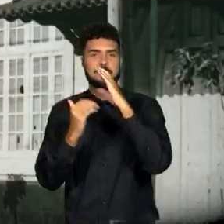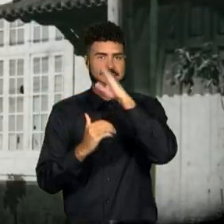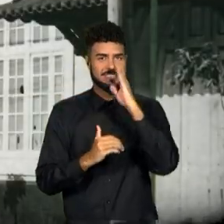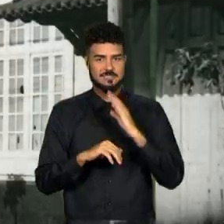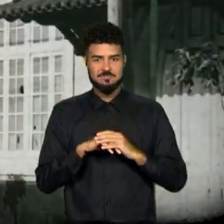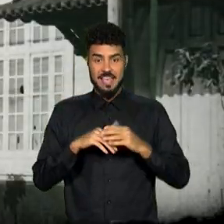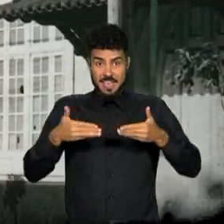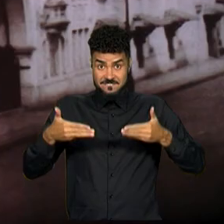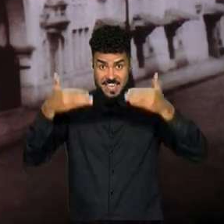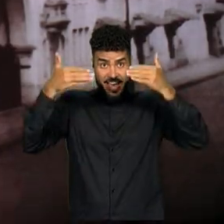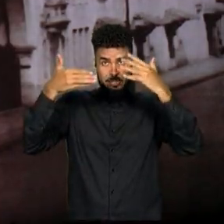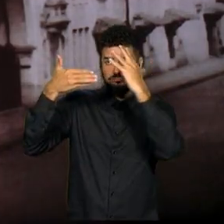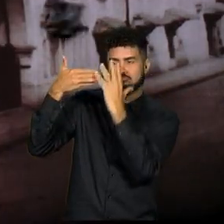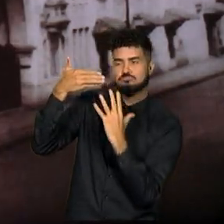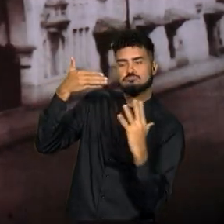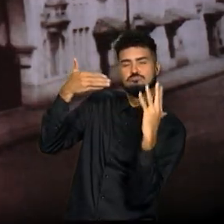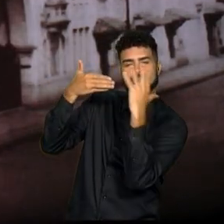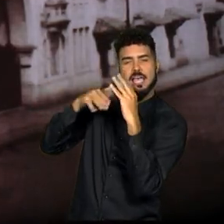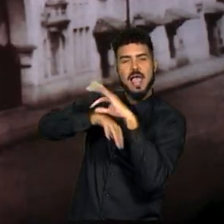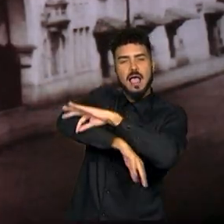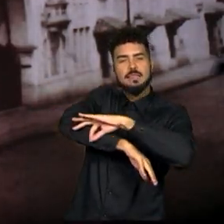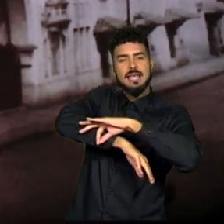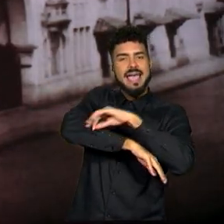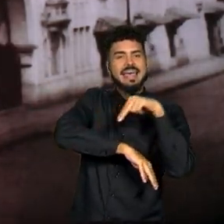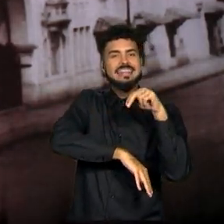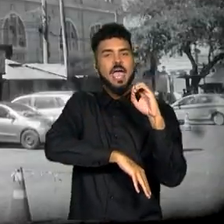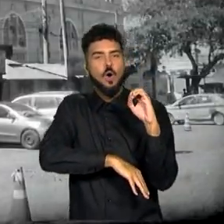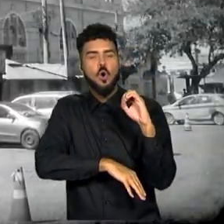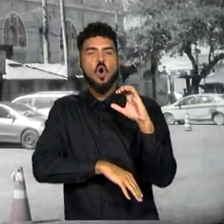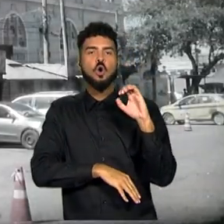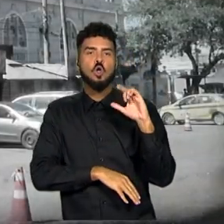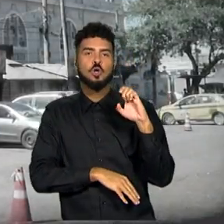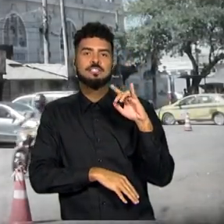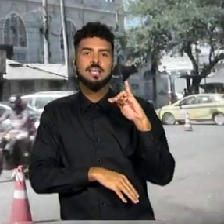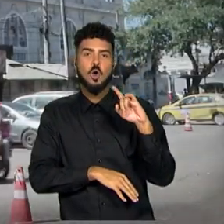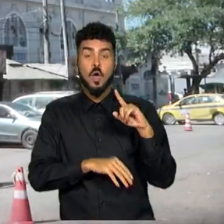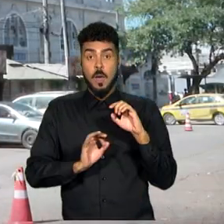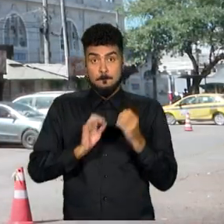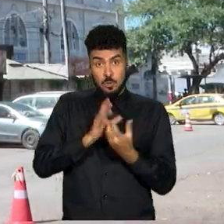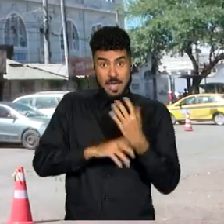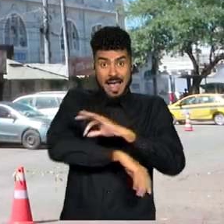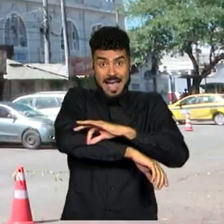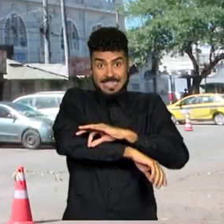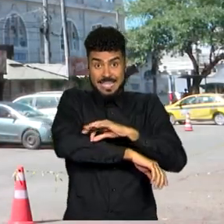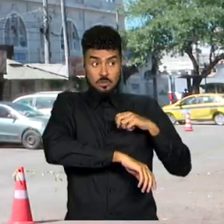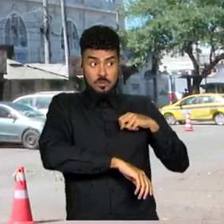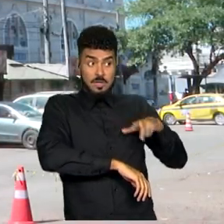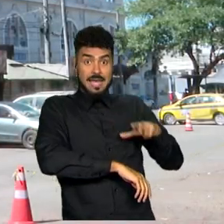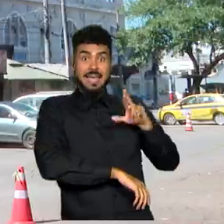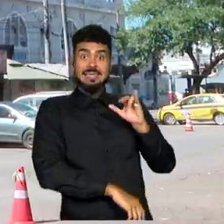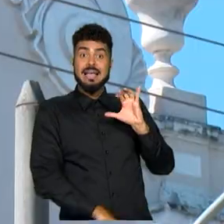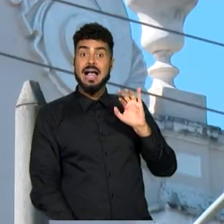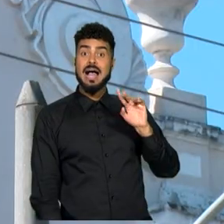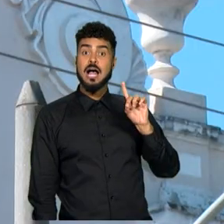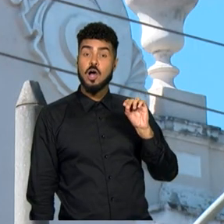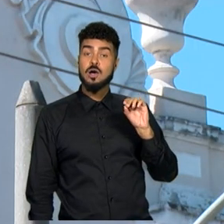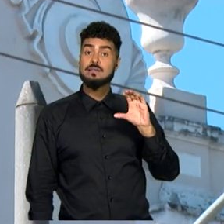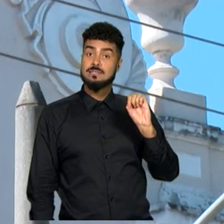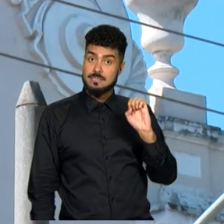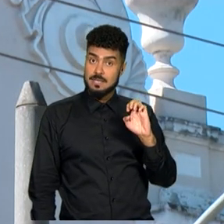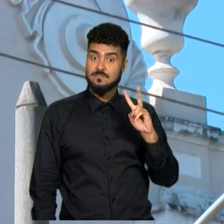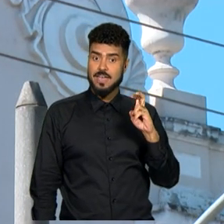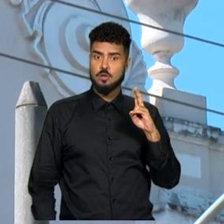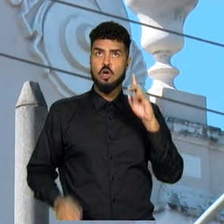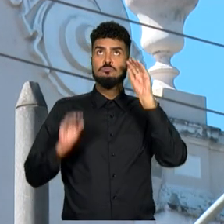estilo neocolonial, e ela foi produzida pelo arquiteto lusitano Ricardo Severo e